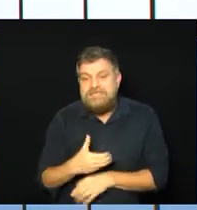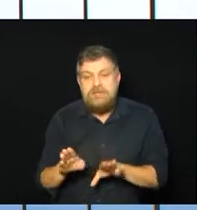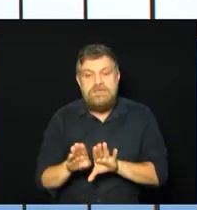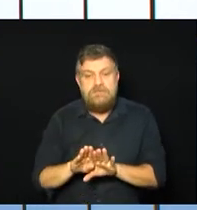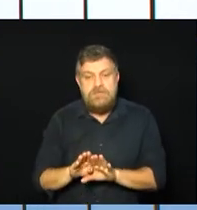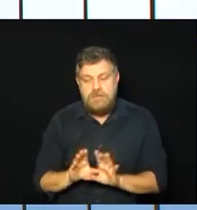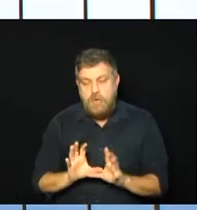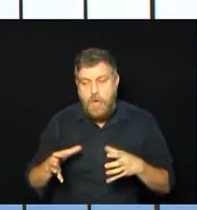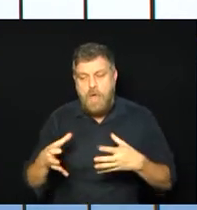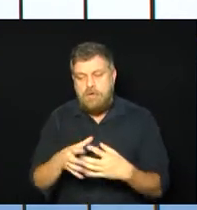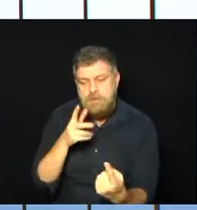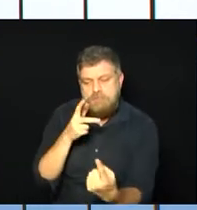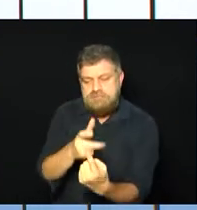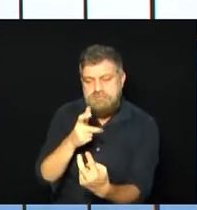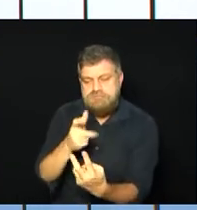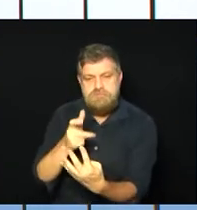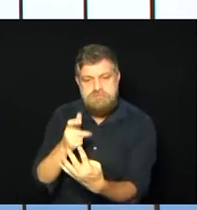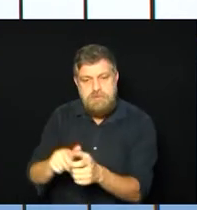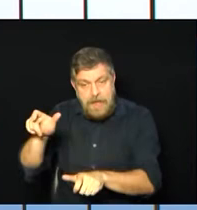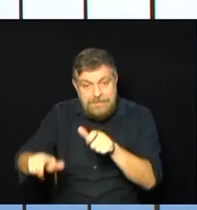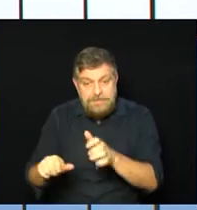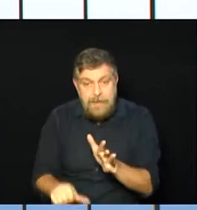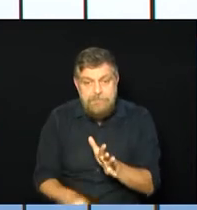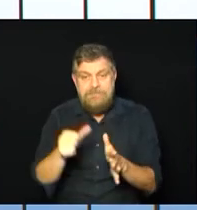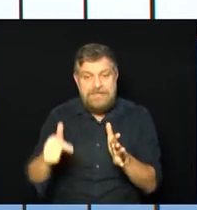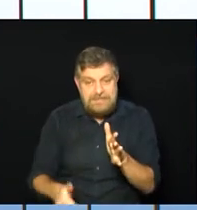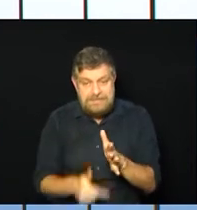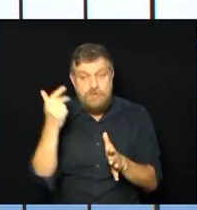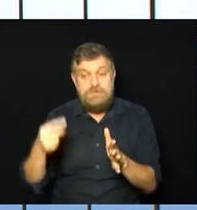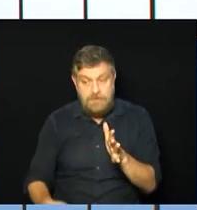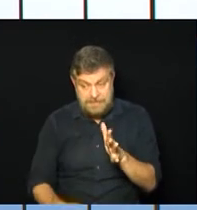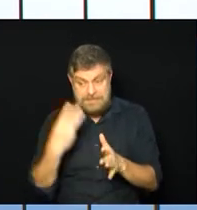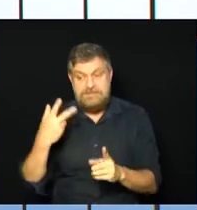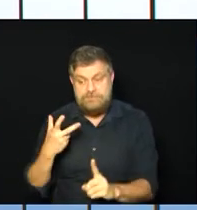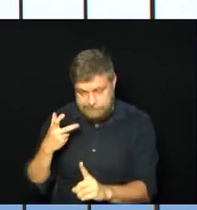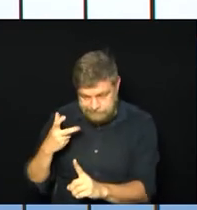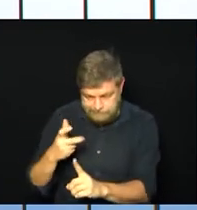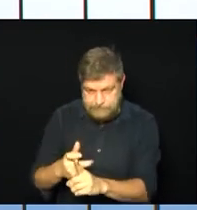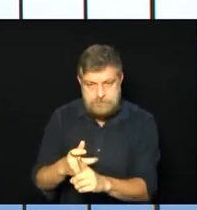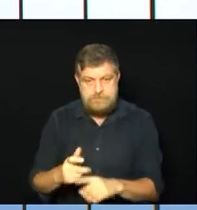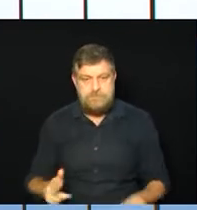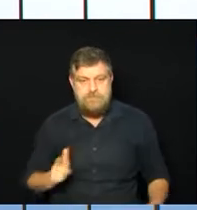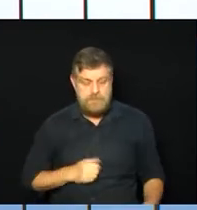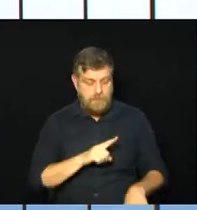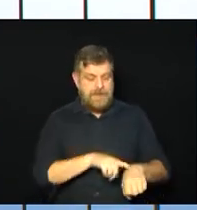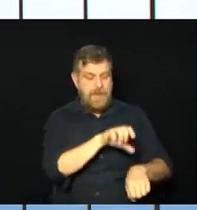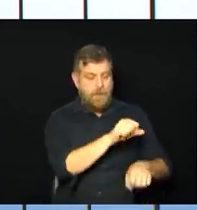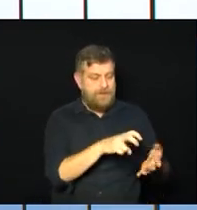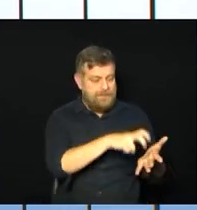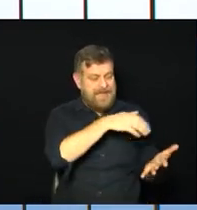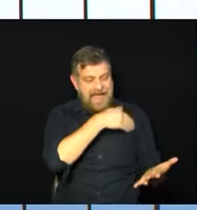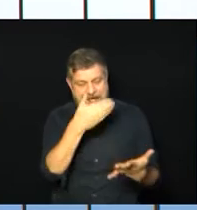mutirão para as pessoas que precisam ainda da primeira, segunda ou da dose adicional. Das 8 da manhã